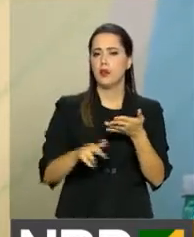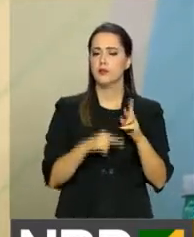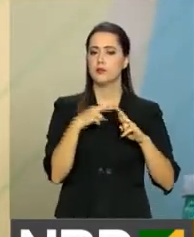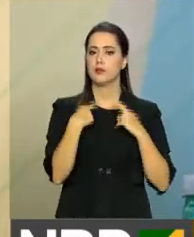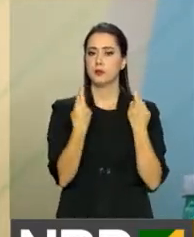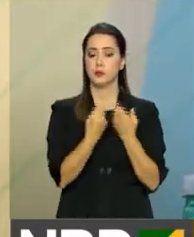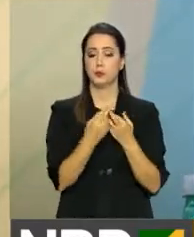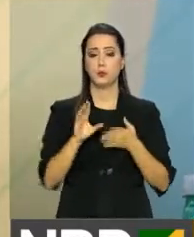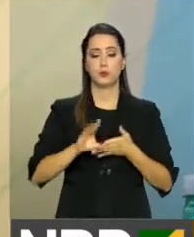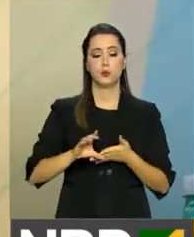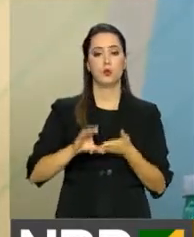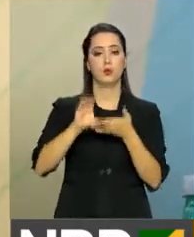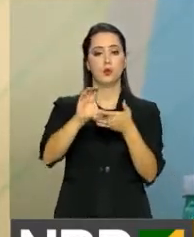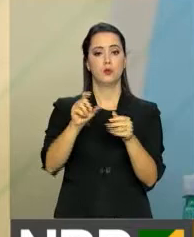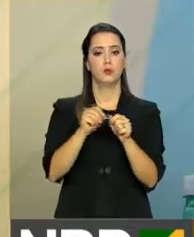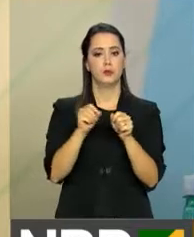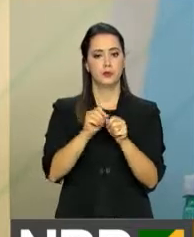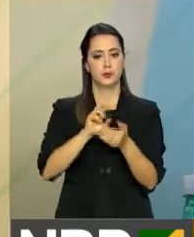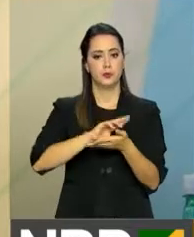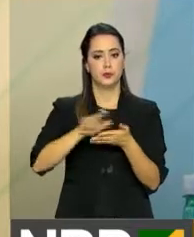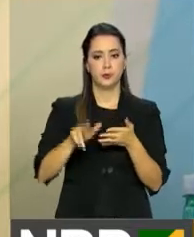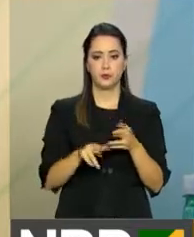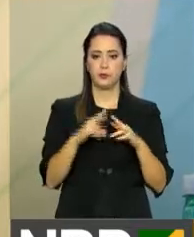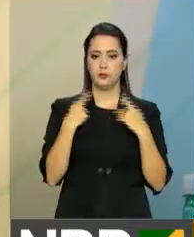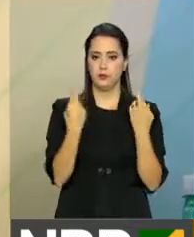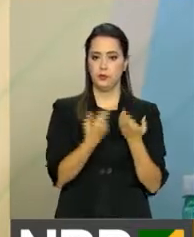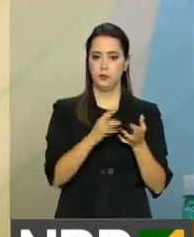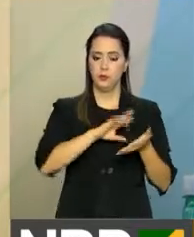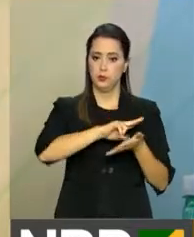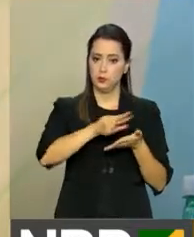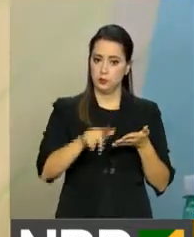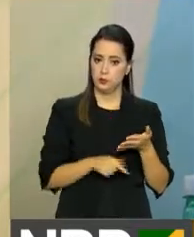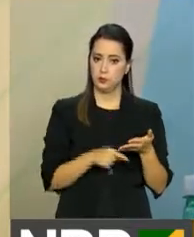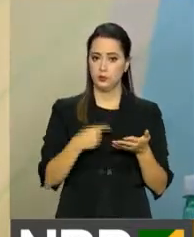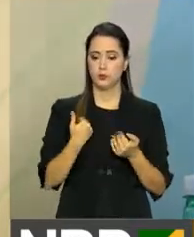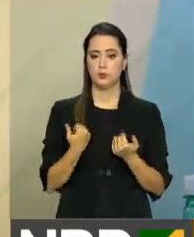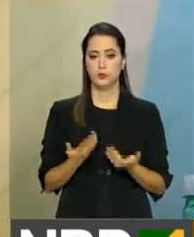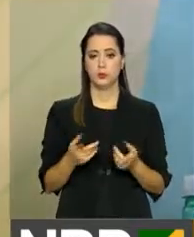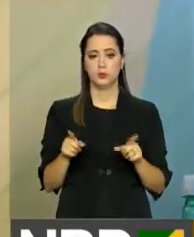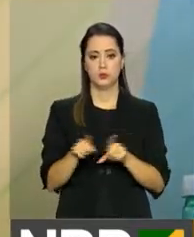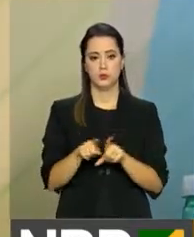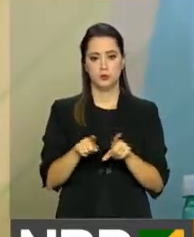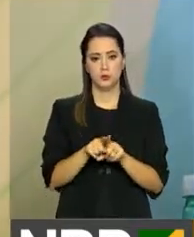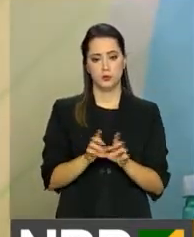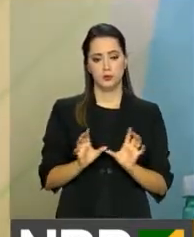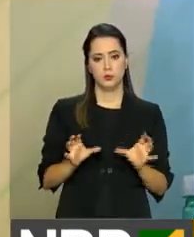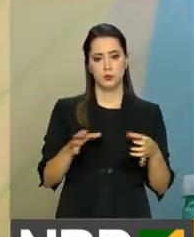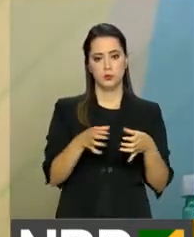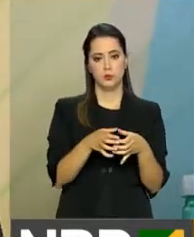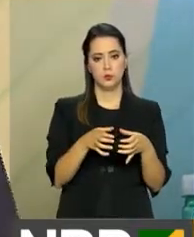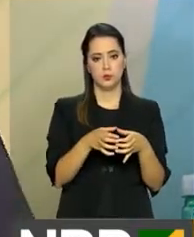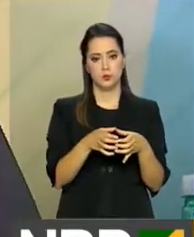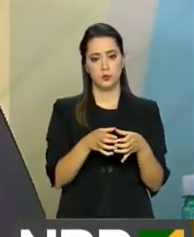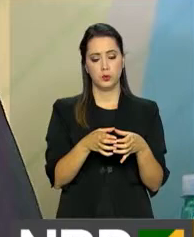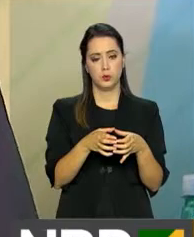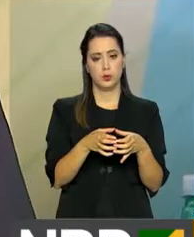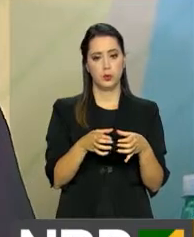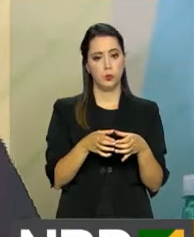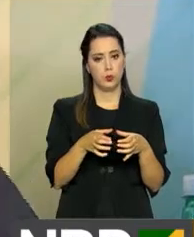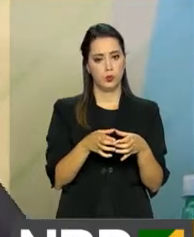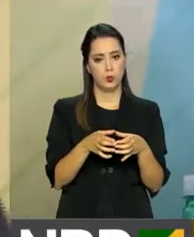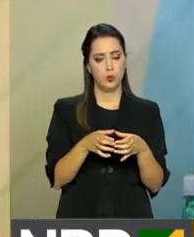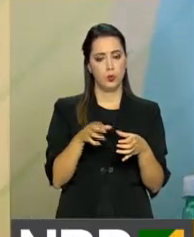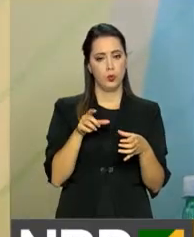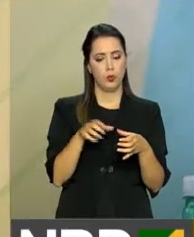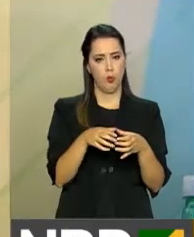de fora parte das reuniões gerais também fizeram reuniões parciais e